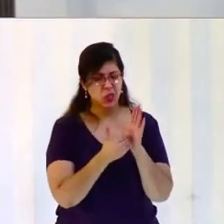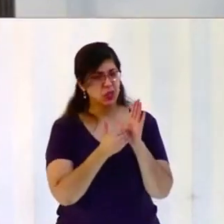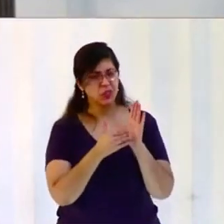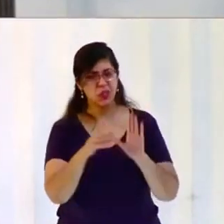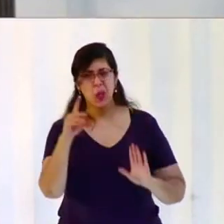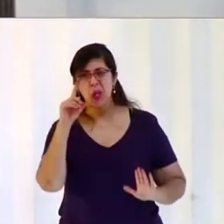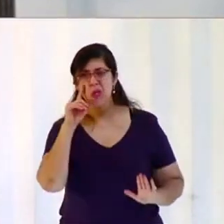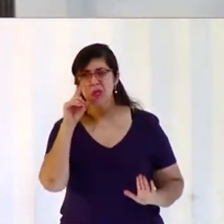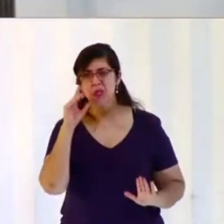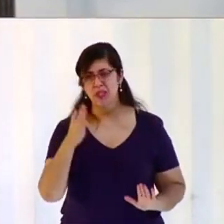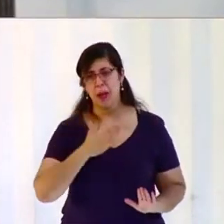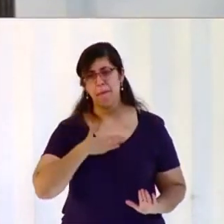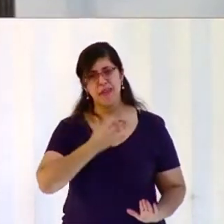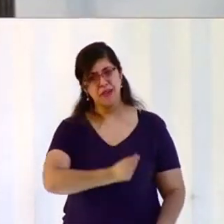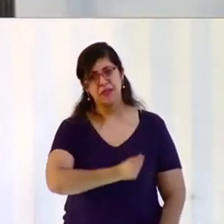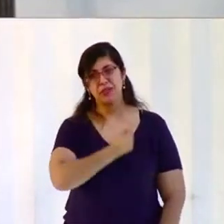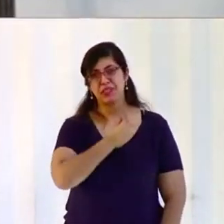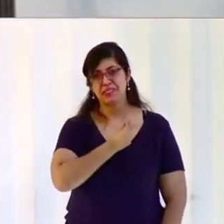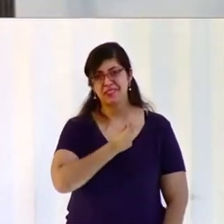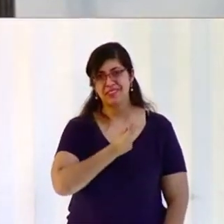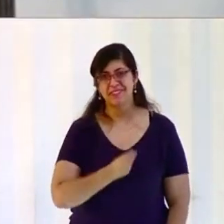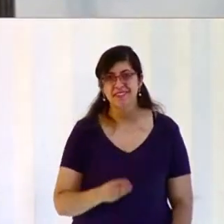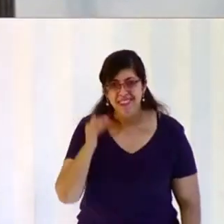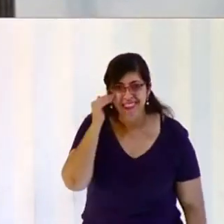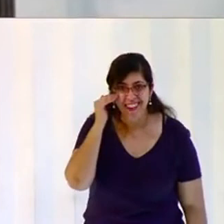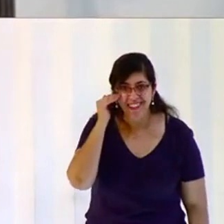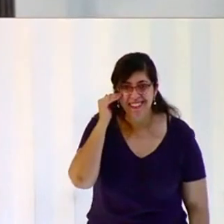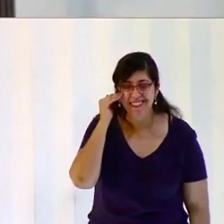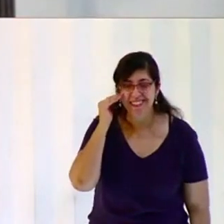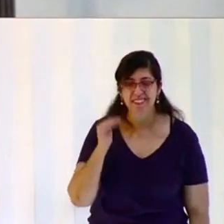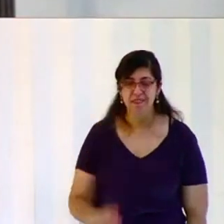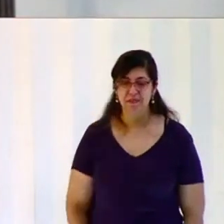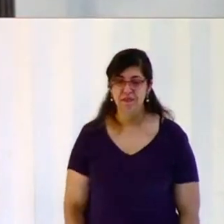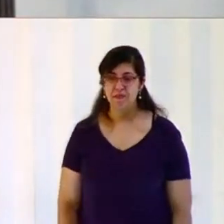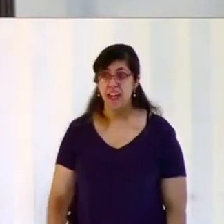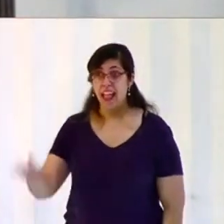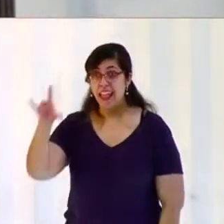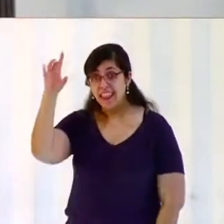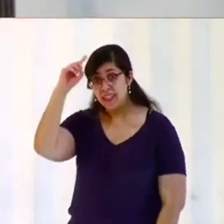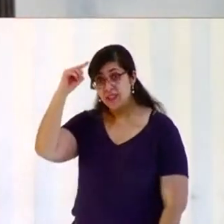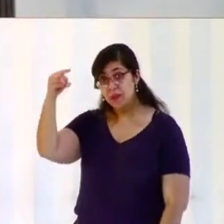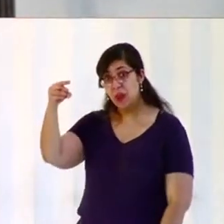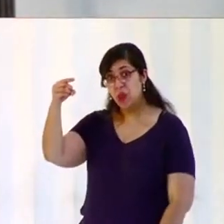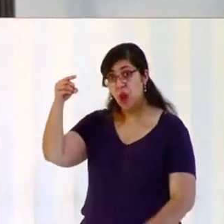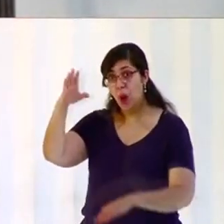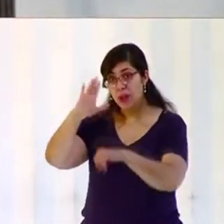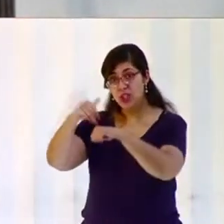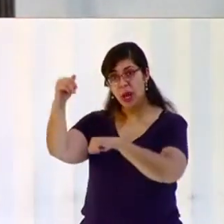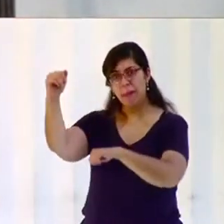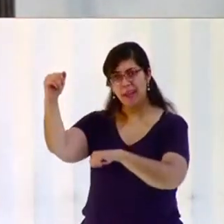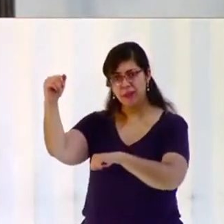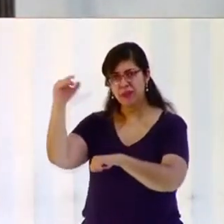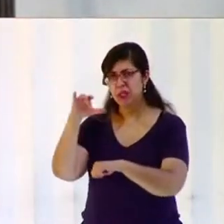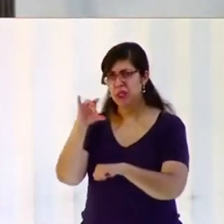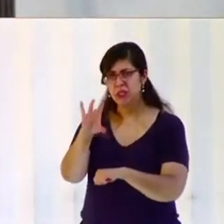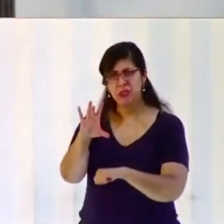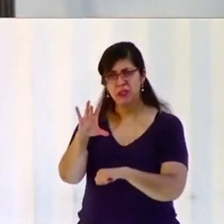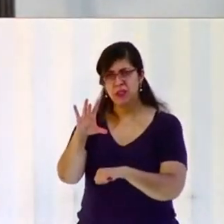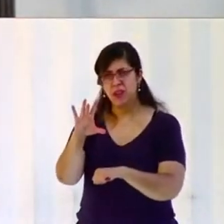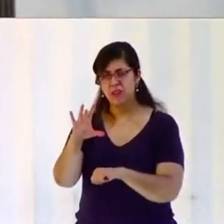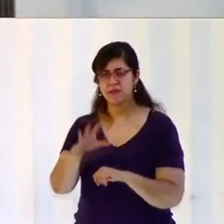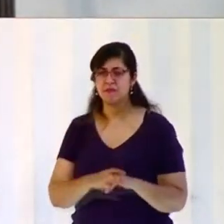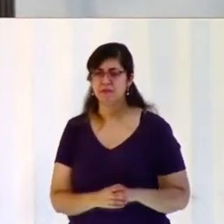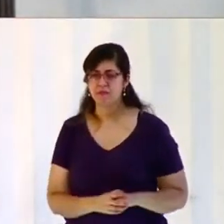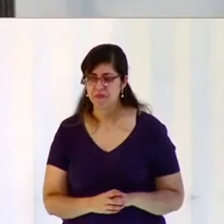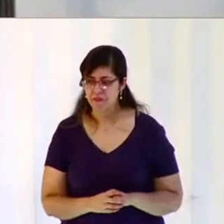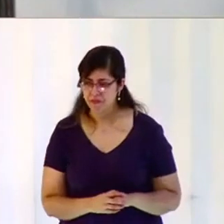vida. Ou seja, há uma designação para ir. O chamado para Jesus não é um chamado para ficar parado, meus